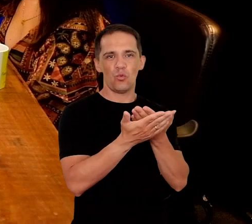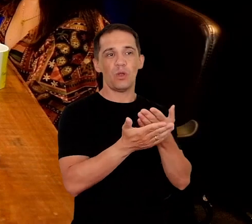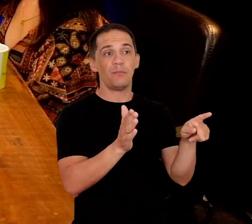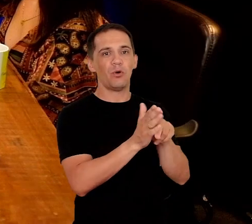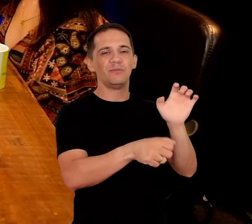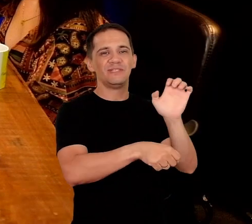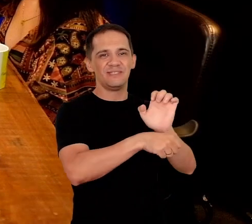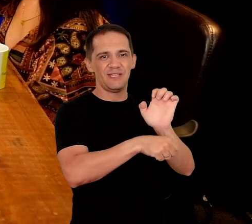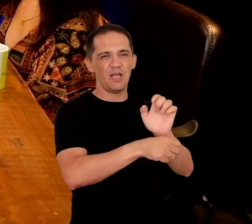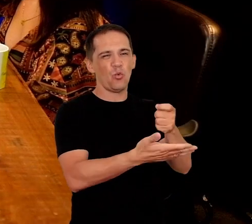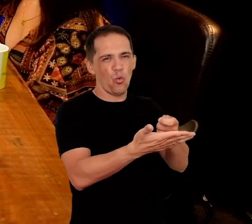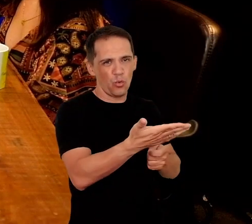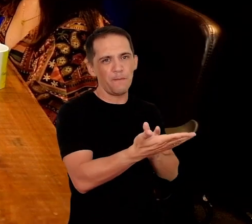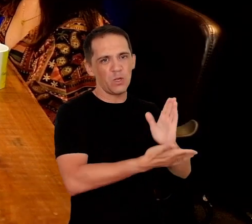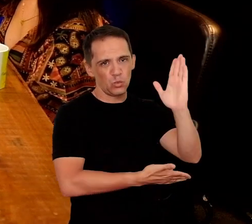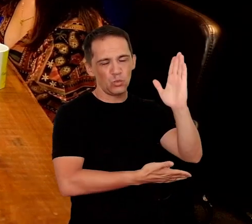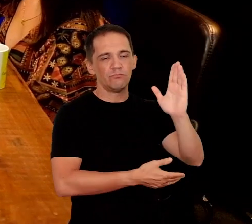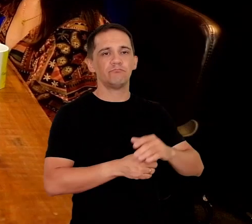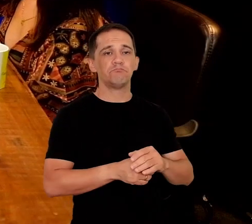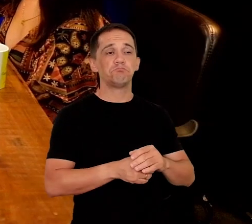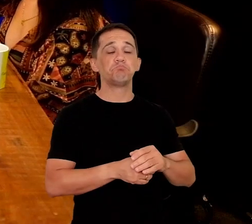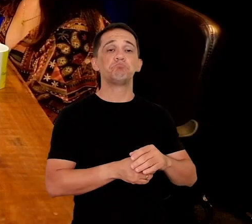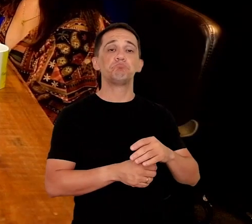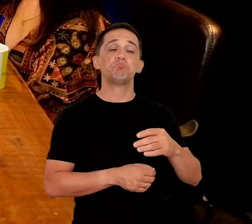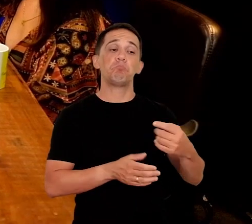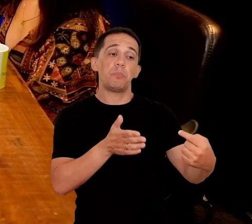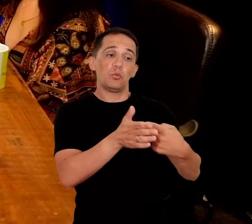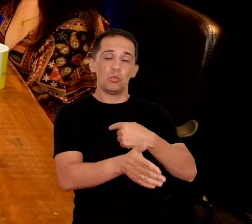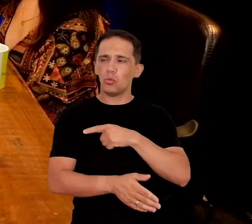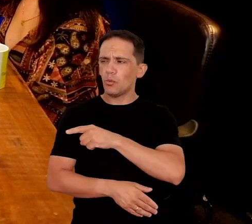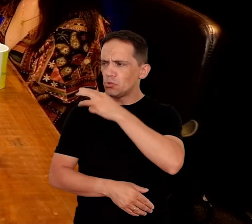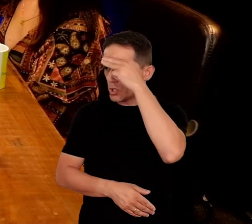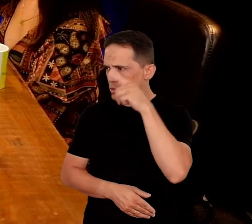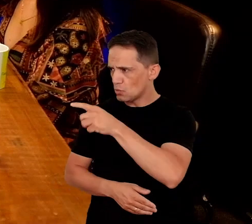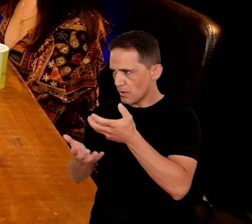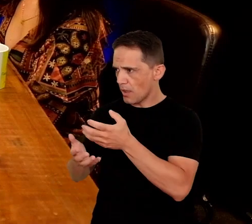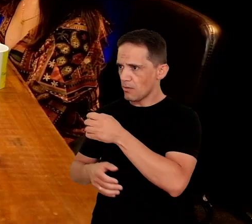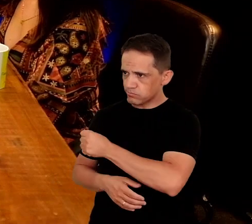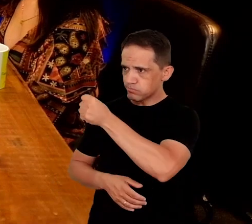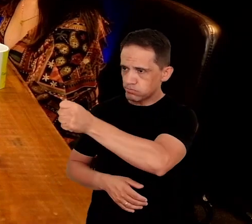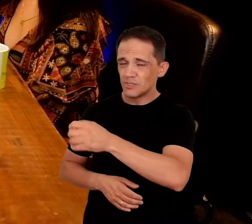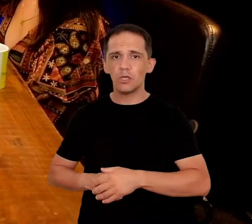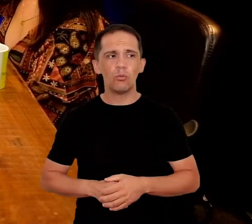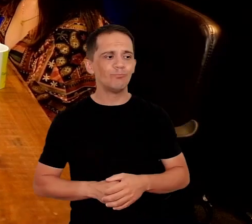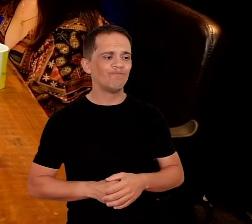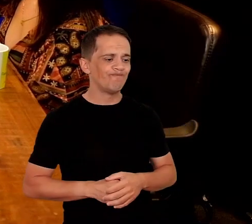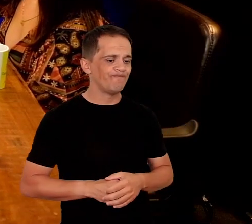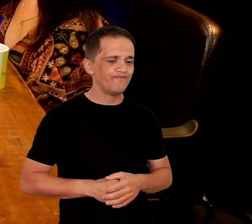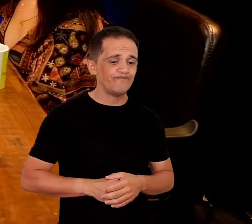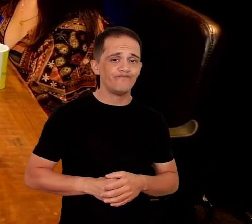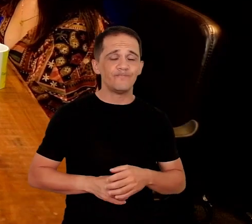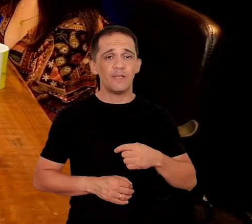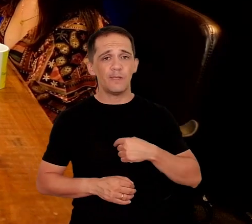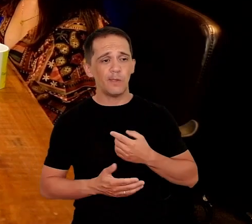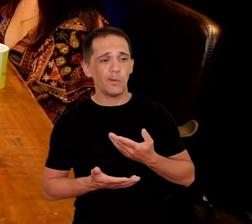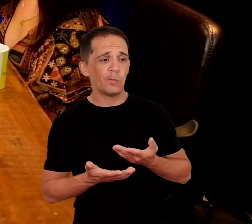para outras escolas do estado, né, concurso, daí ela perguntou para mim se eu queria, porque ela sabe que eu sou apaixonada por criança, né?